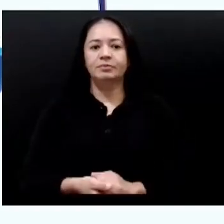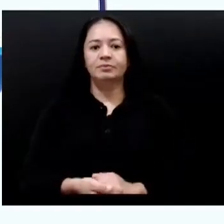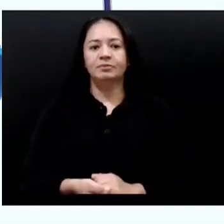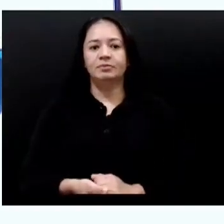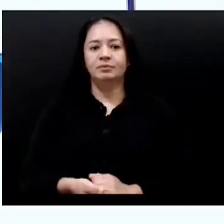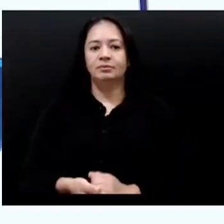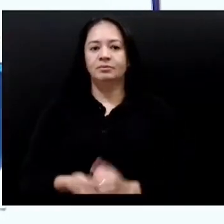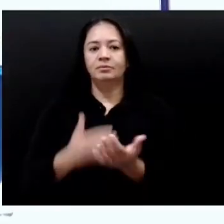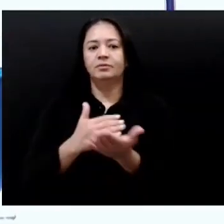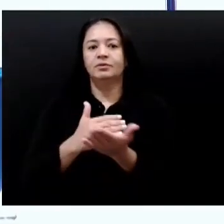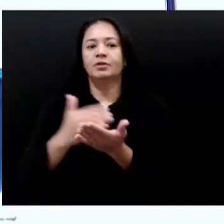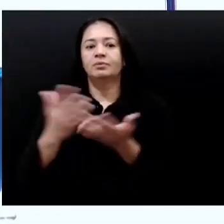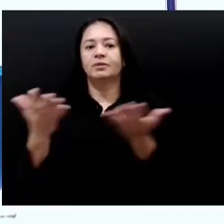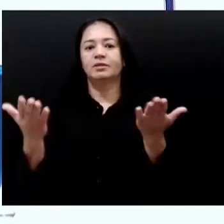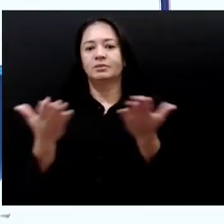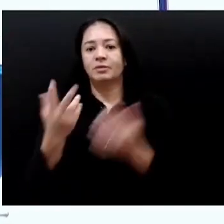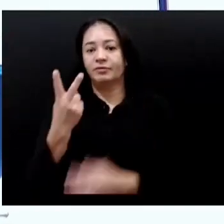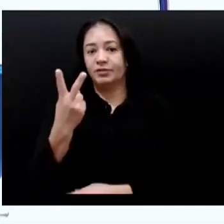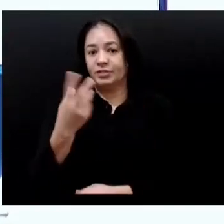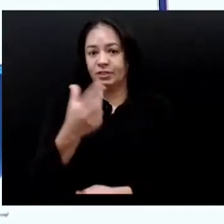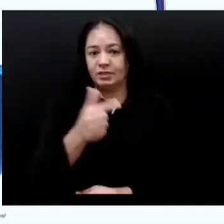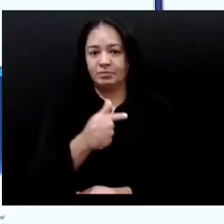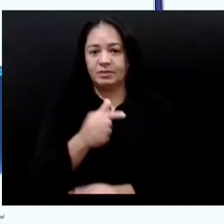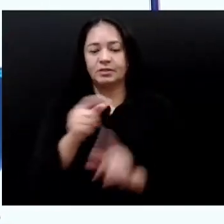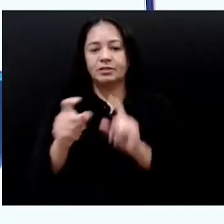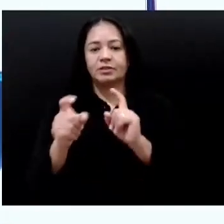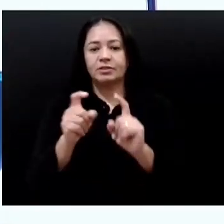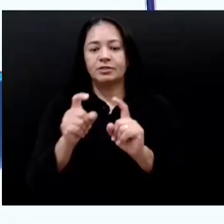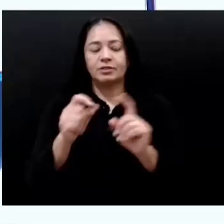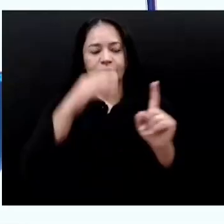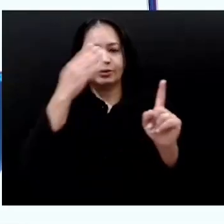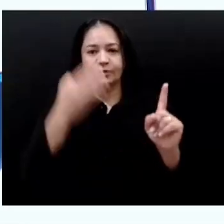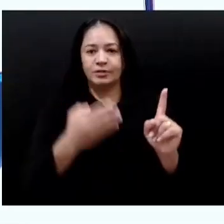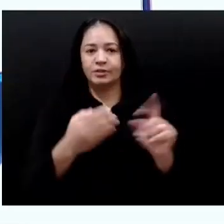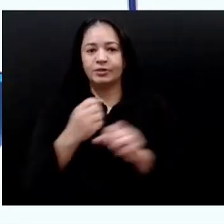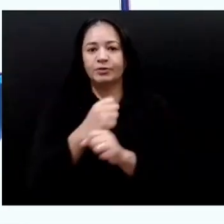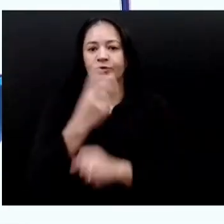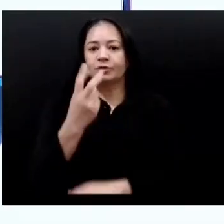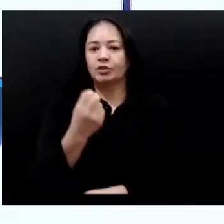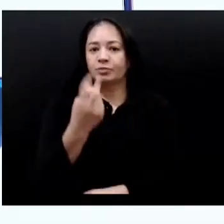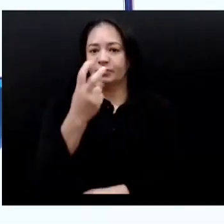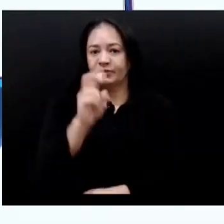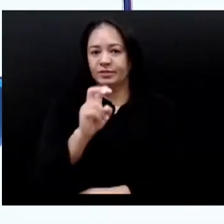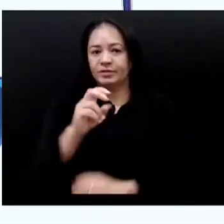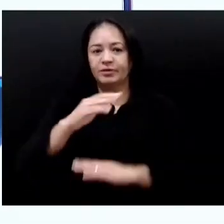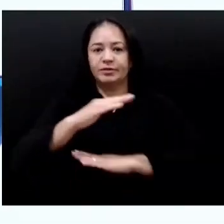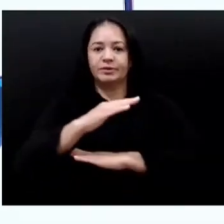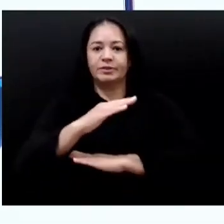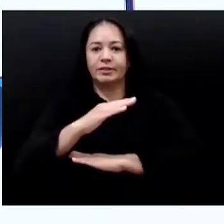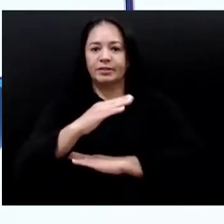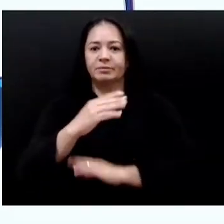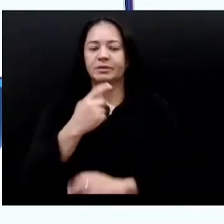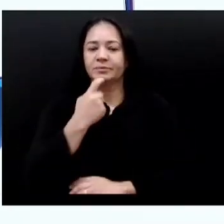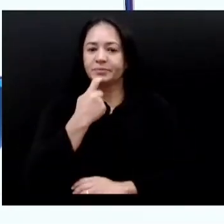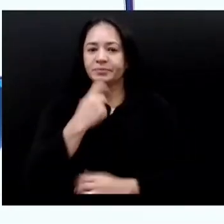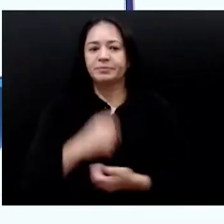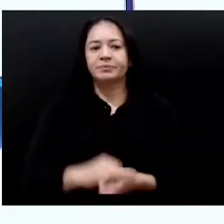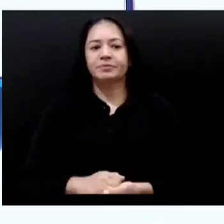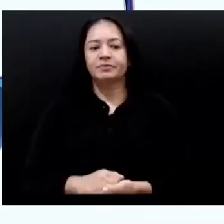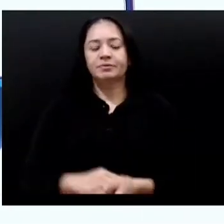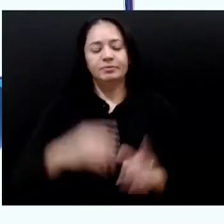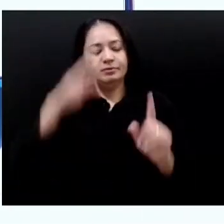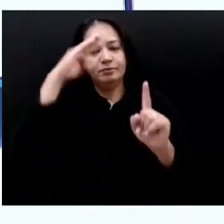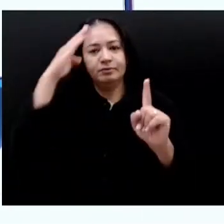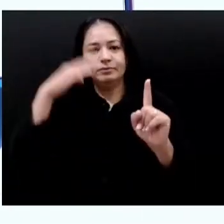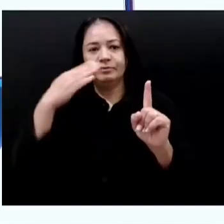a 27ª reunião solene de 2025 da Câmara Municipal de Campinas para homenagear Arthur